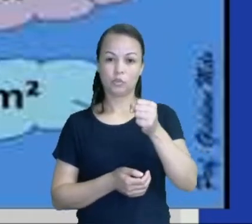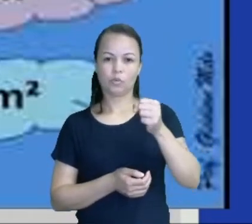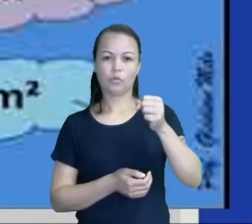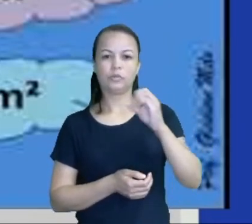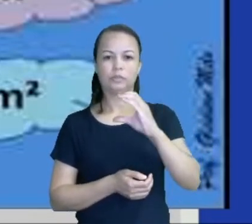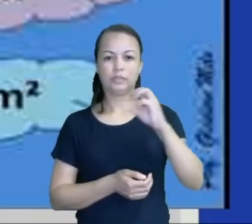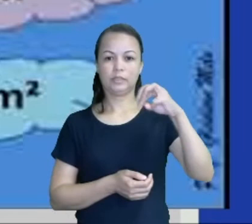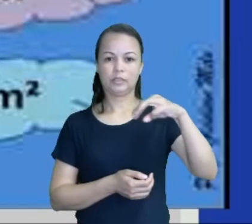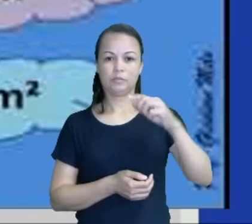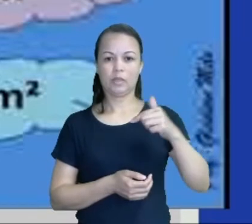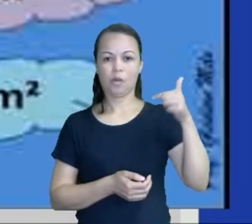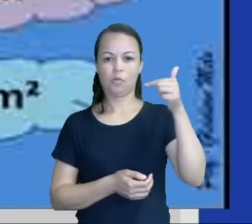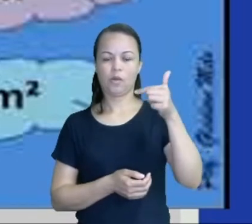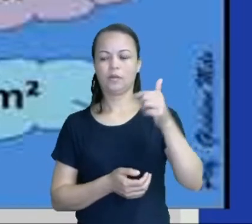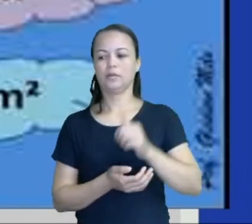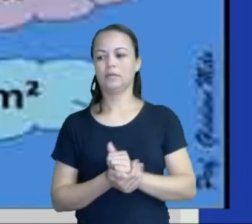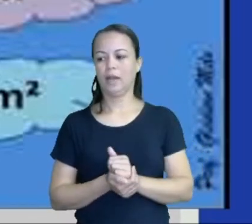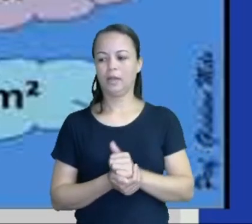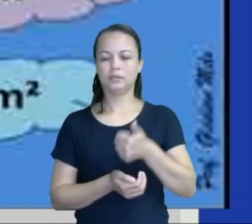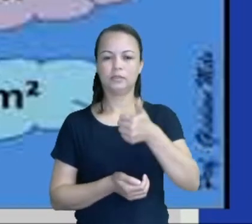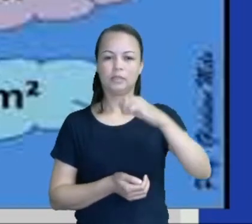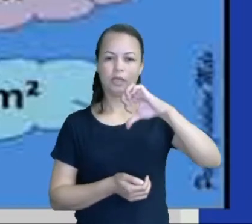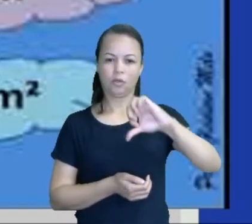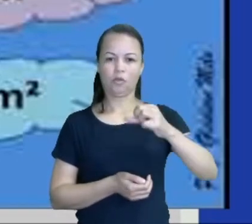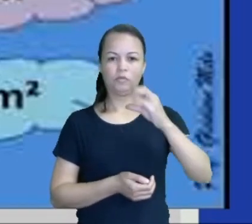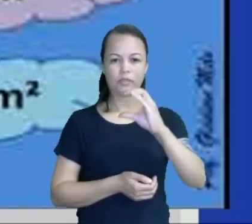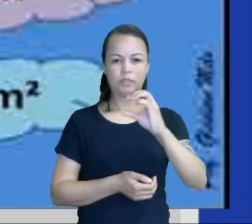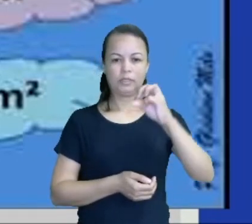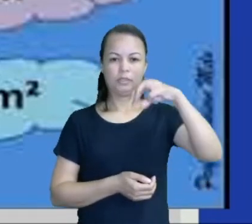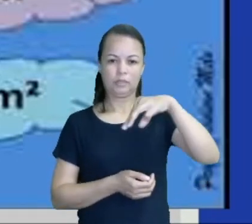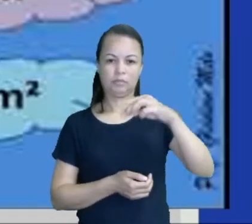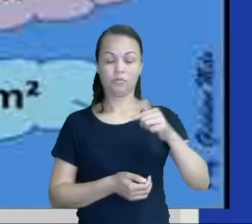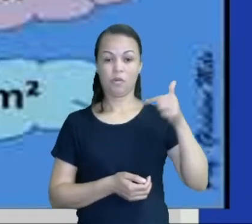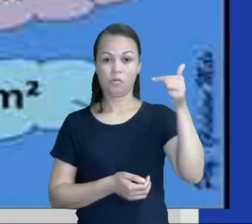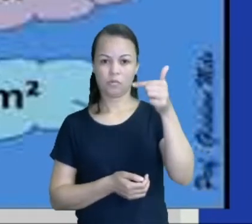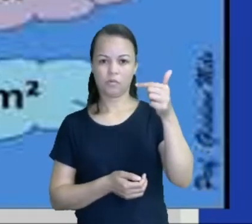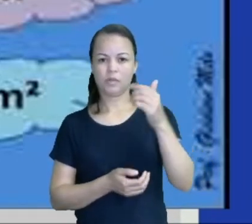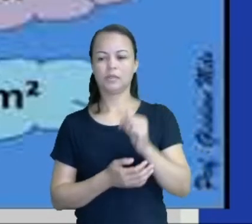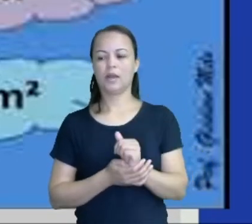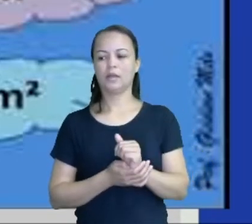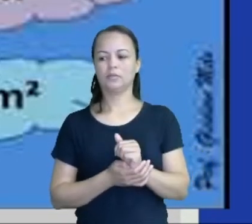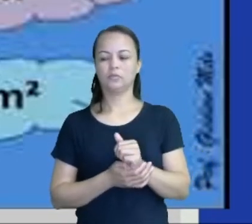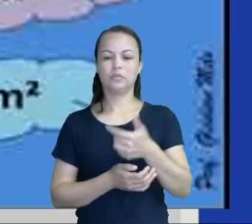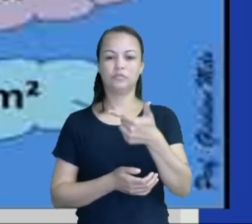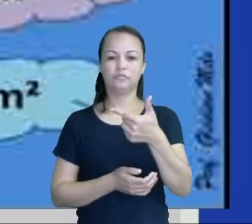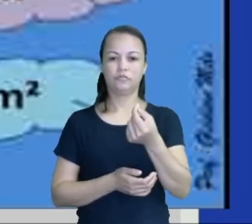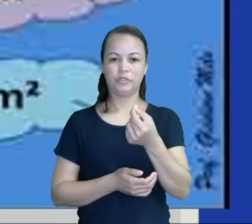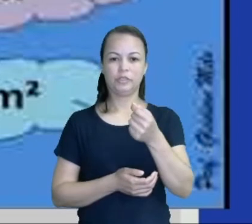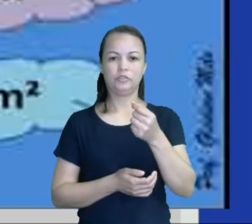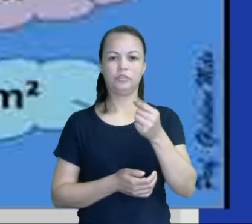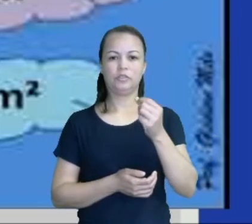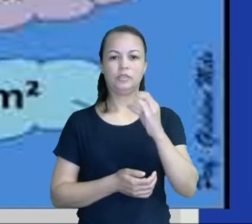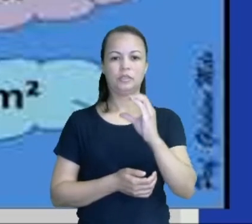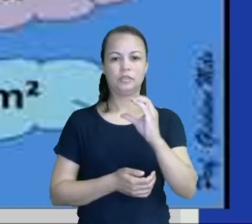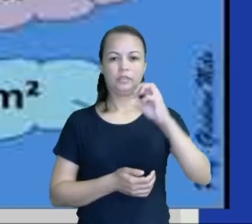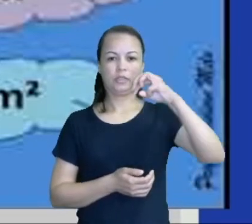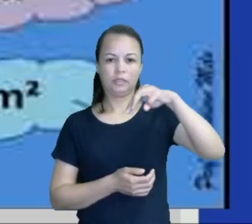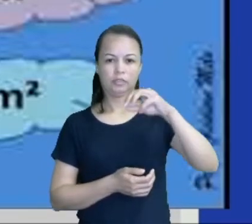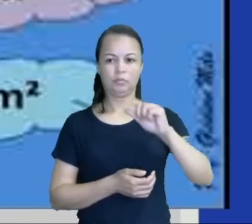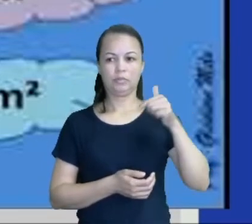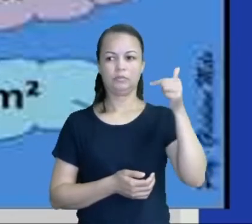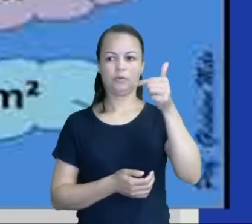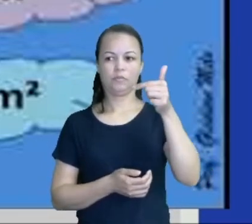e 20 centímetros ao quadrado. Então, você em casa, você vai tentar responder